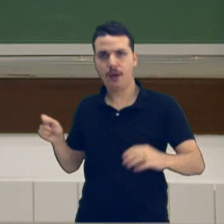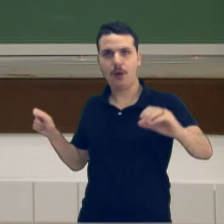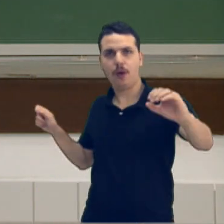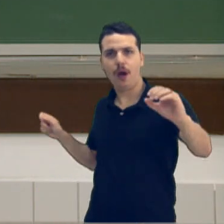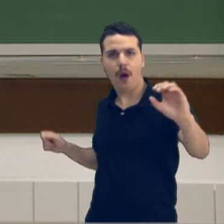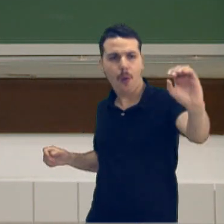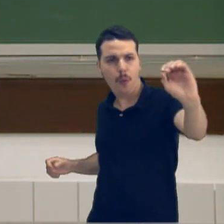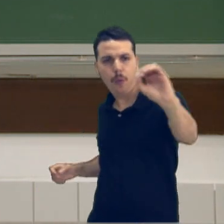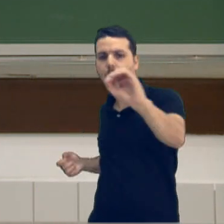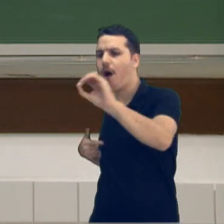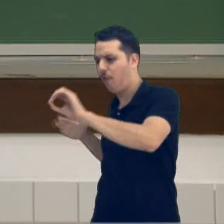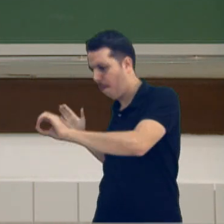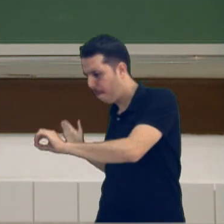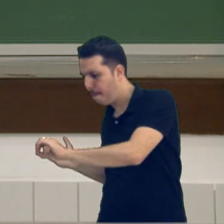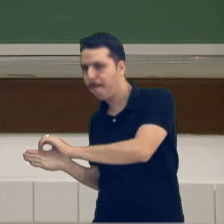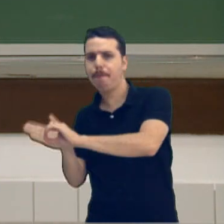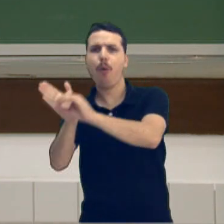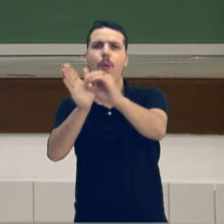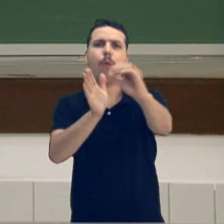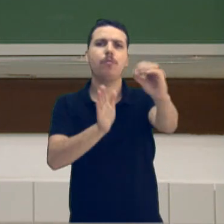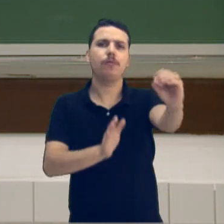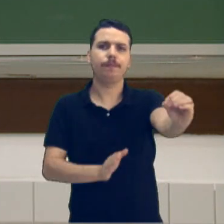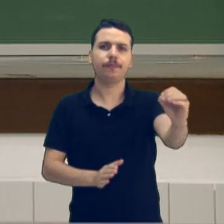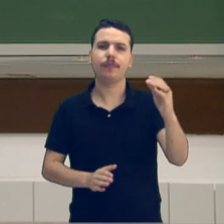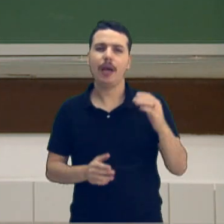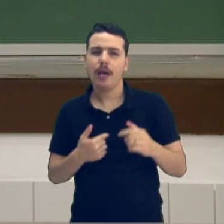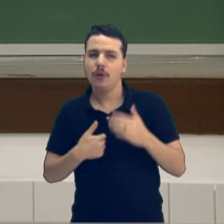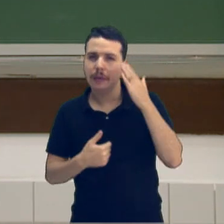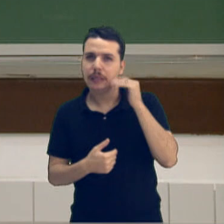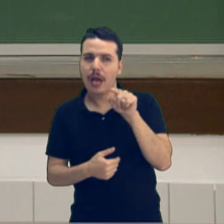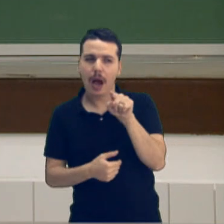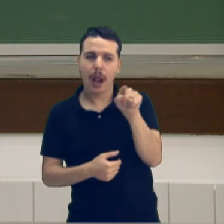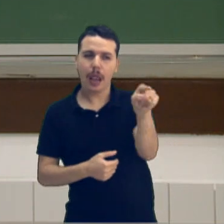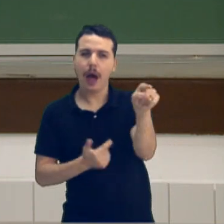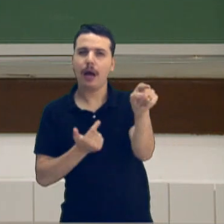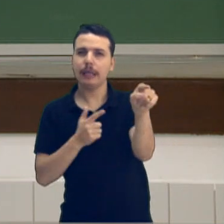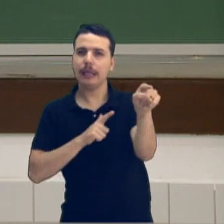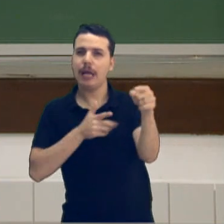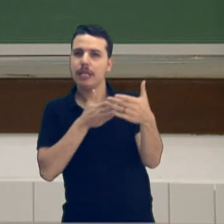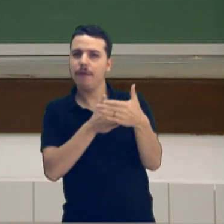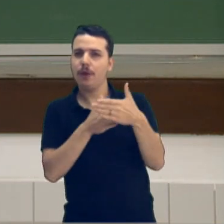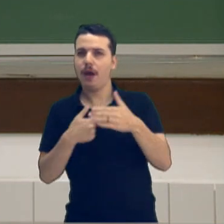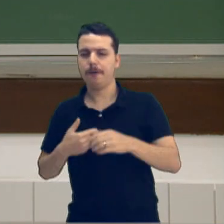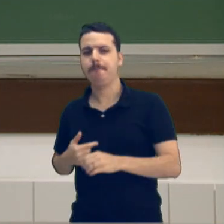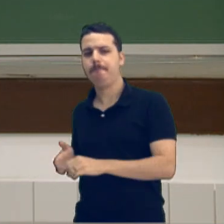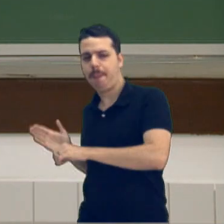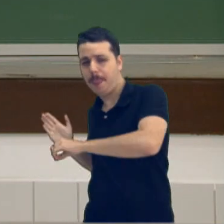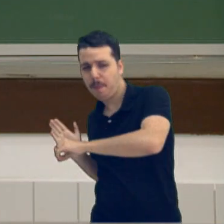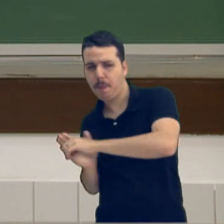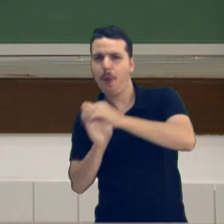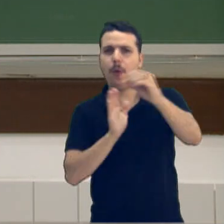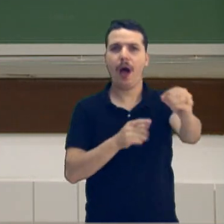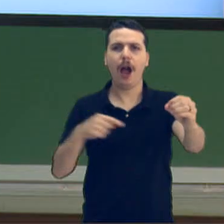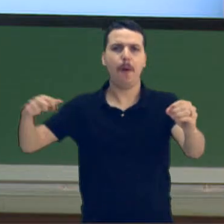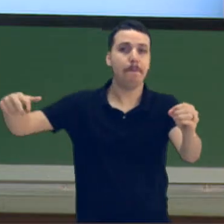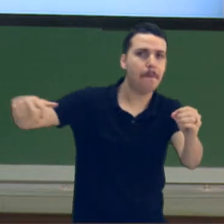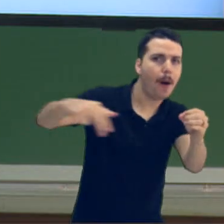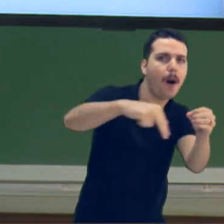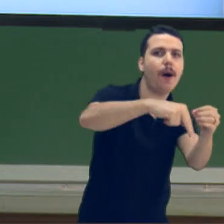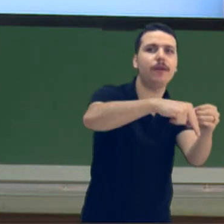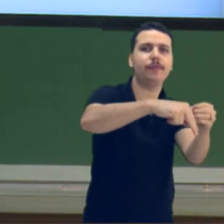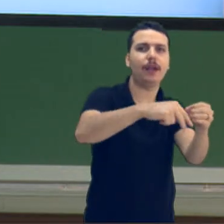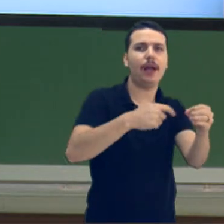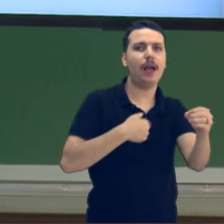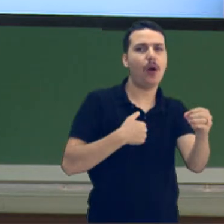você quer que acerte, onde já sabe que o colega tem um pouco de dificuldade, né? Para fazer com que ele corra bastante, né? Você vai colocando a